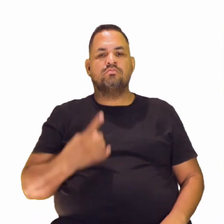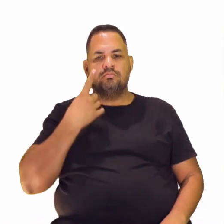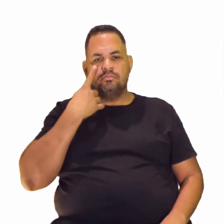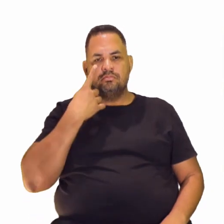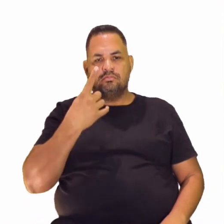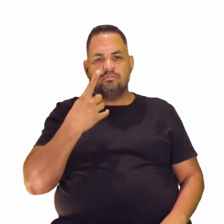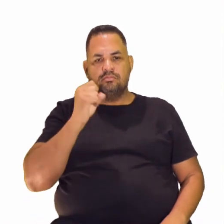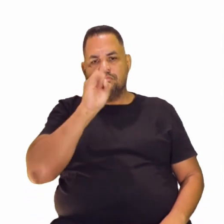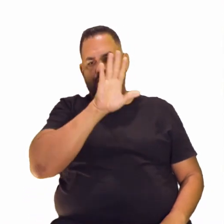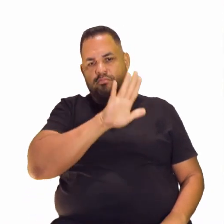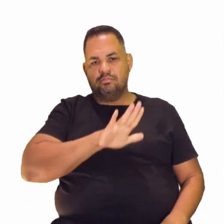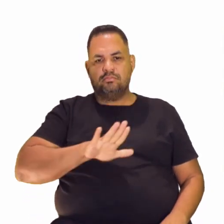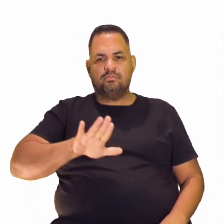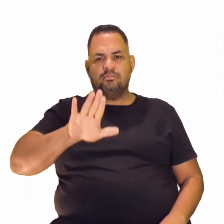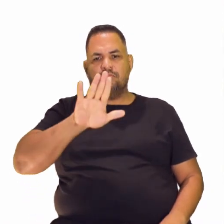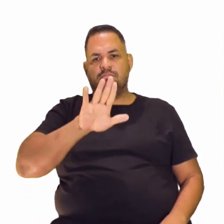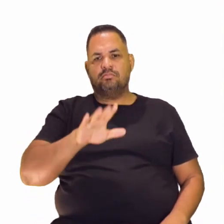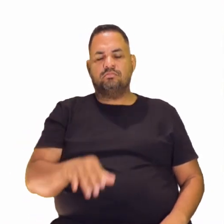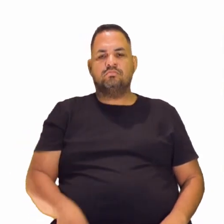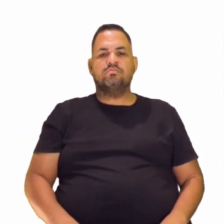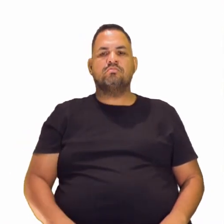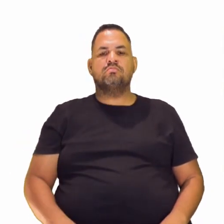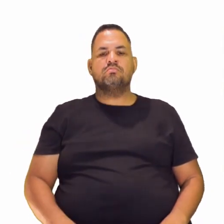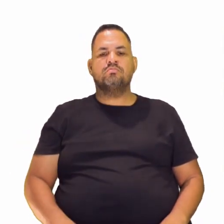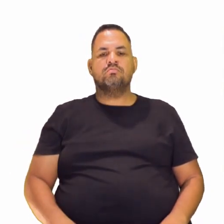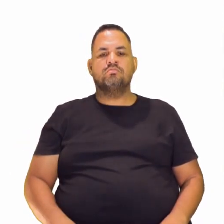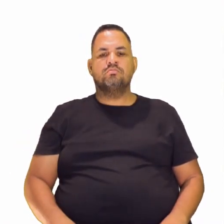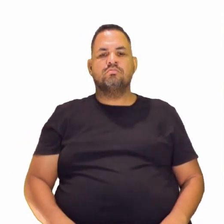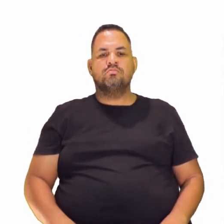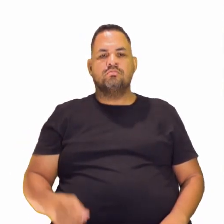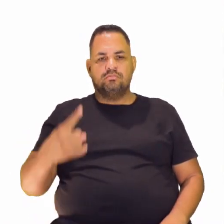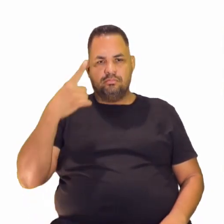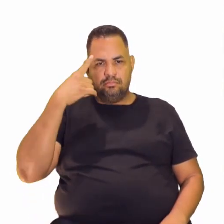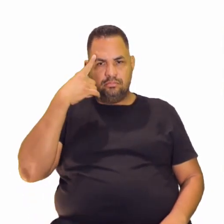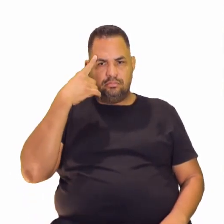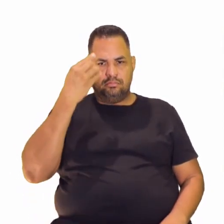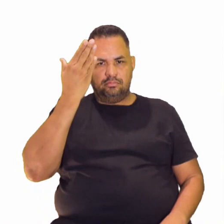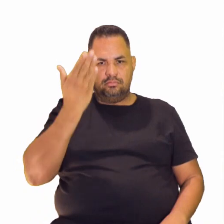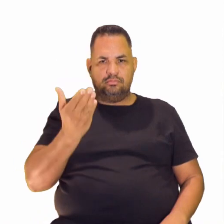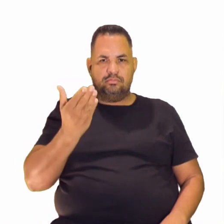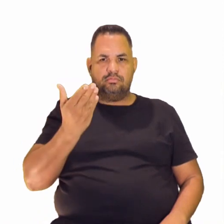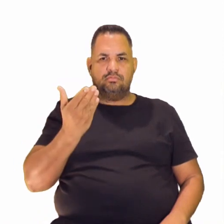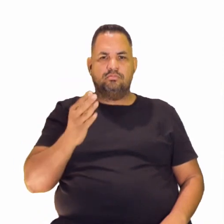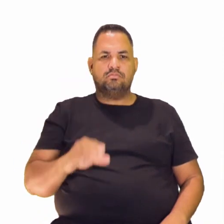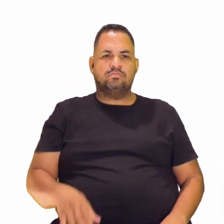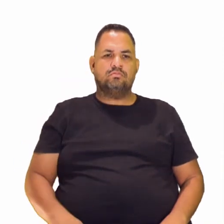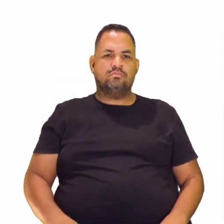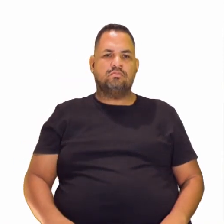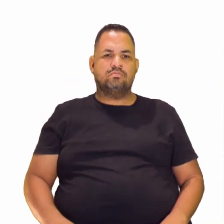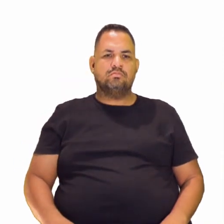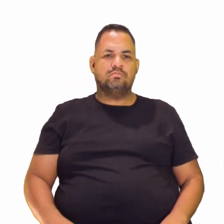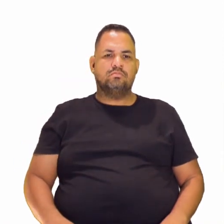observe a imagem e pense aí, né, com todos